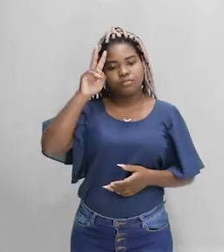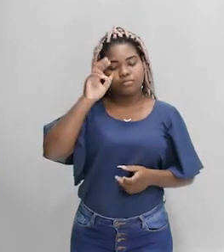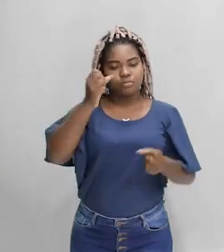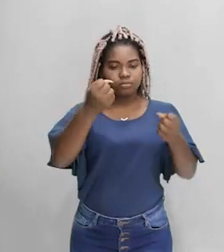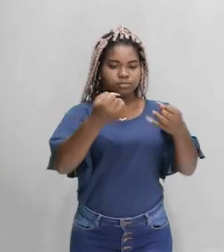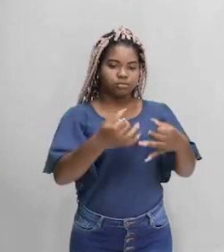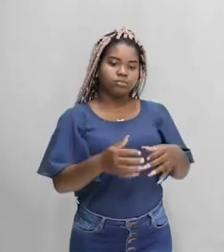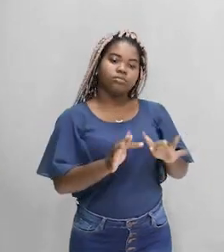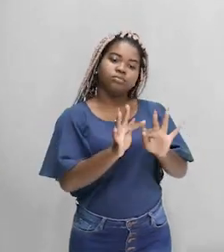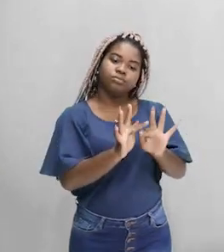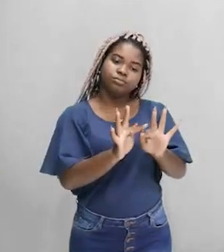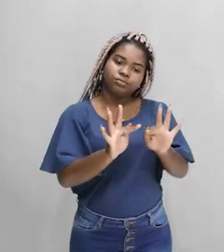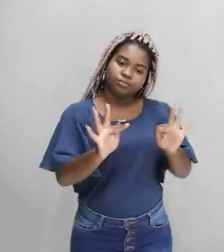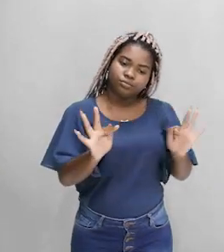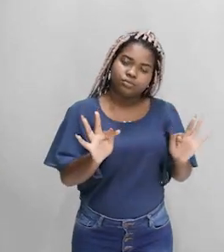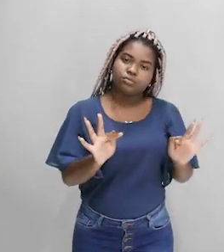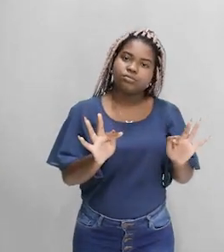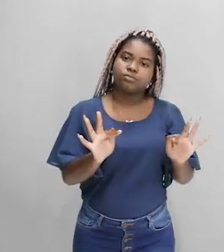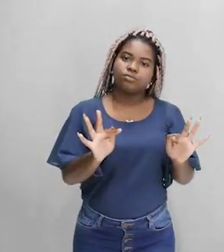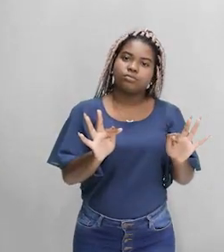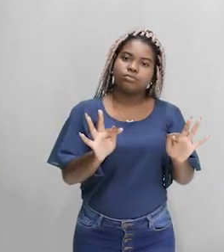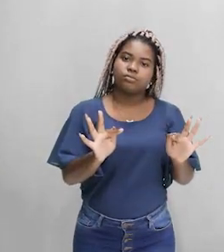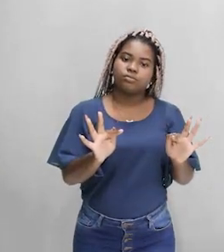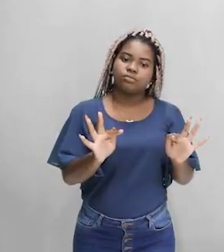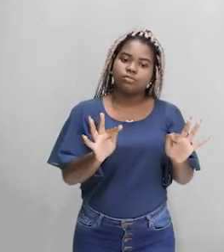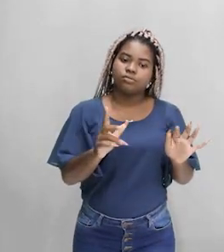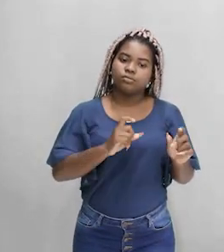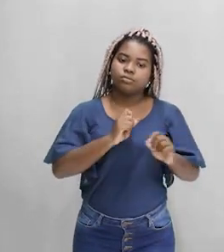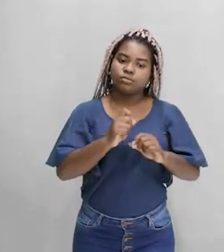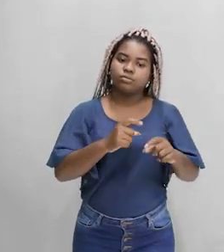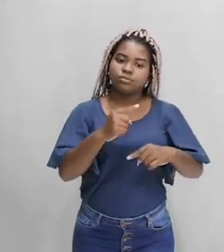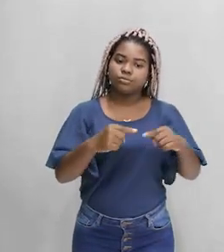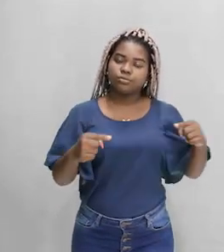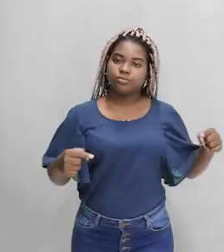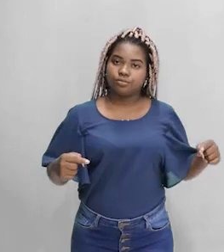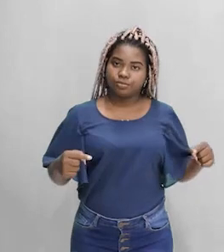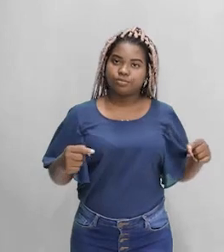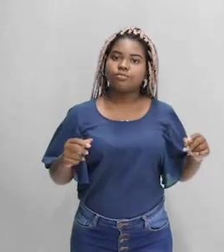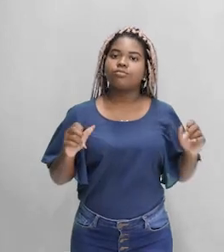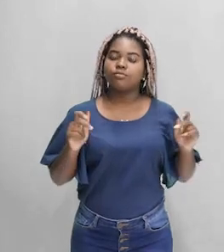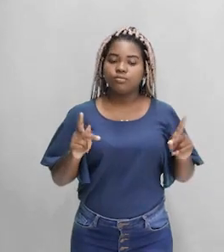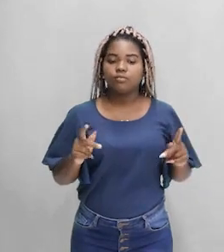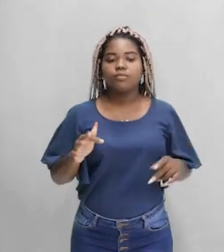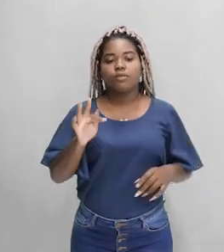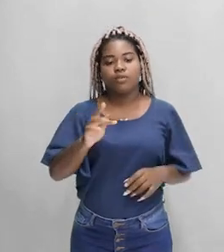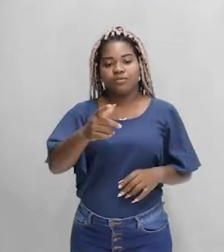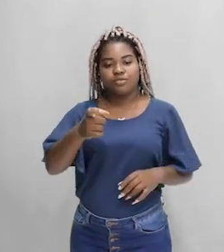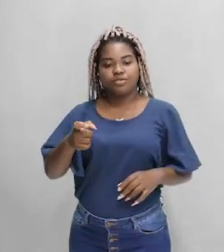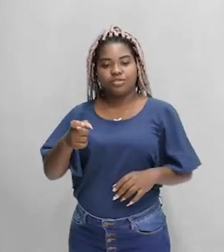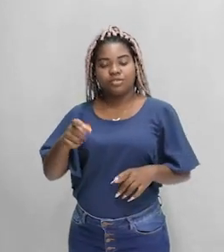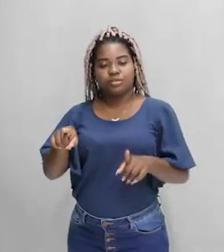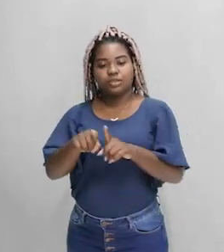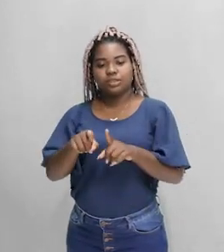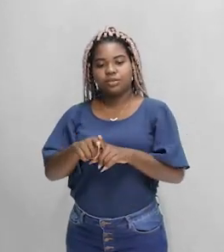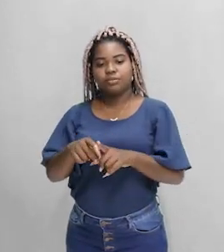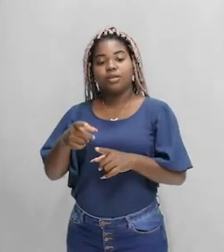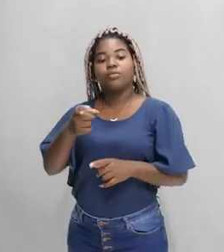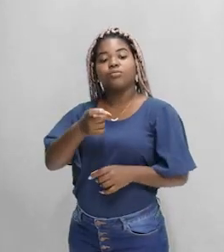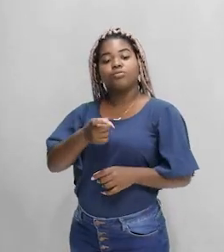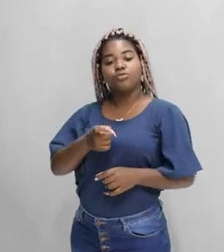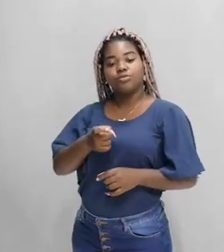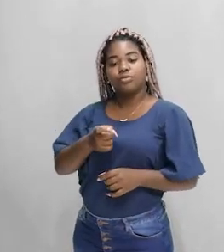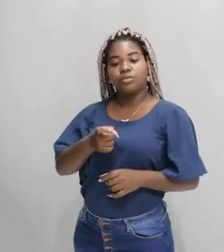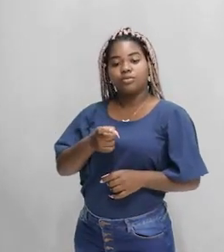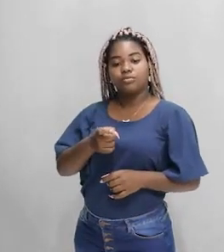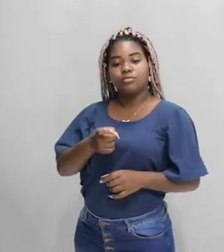de função exponencial, eu tenho variáveis, tá? Tenho f de x e o x. Note que a escrita,